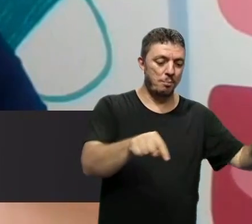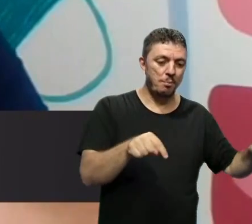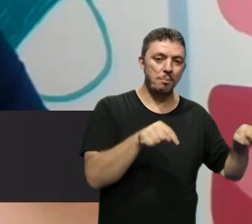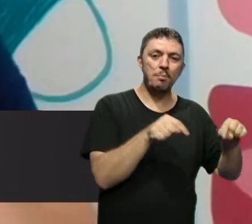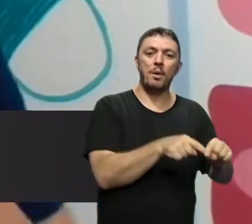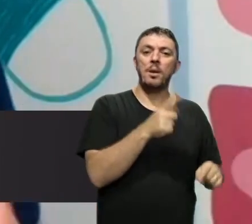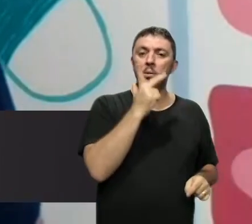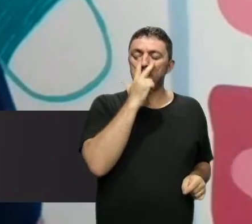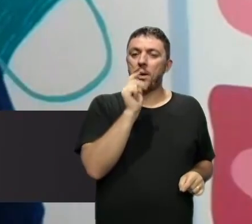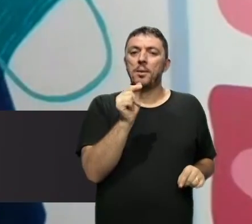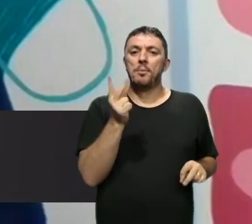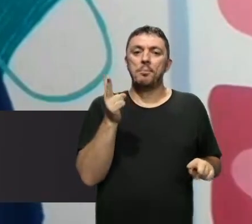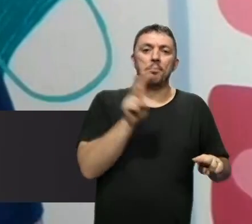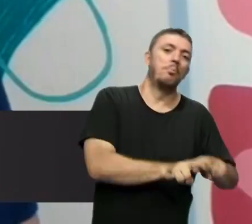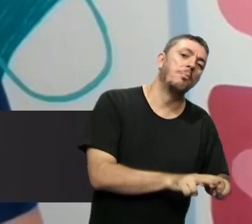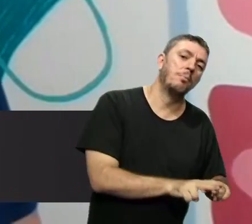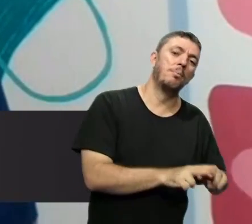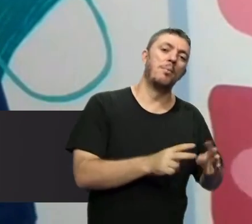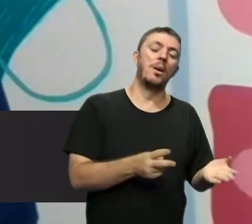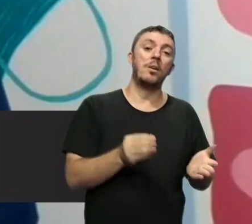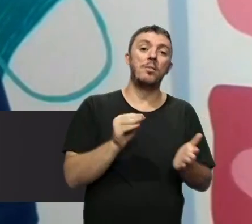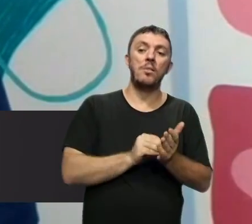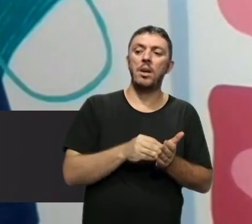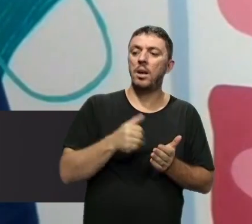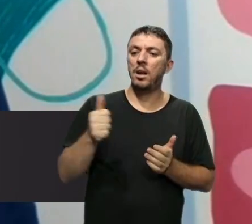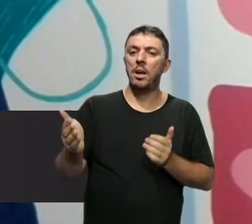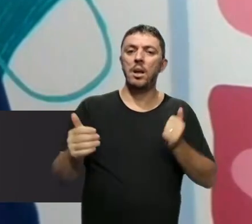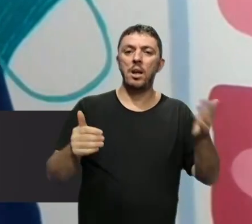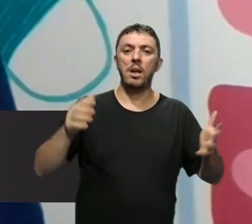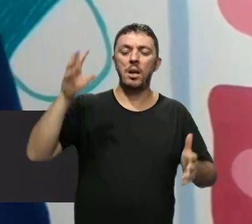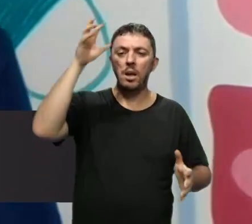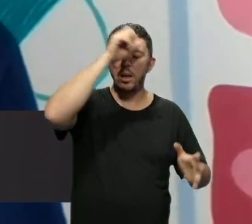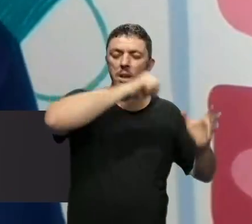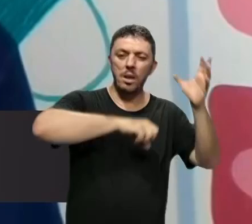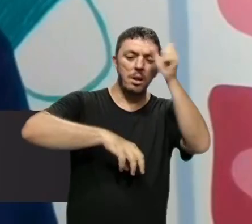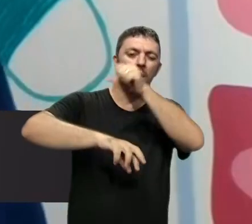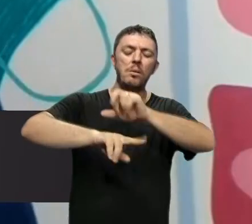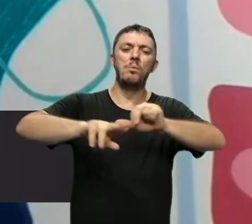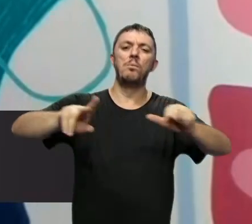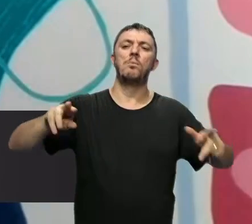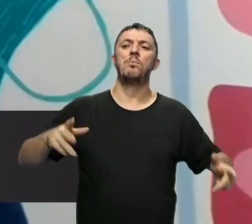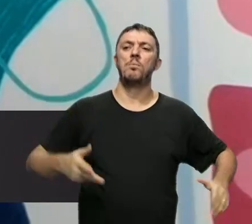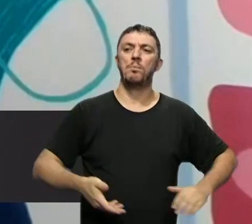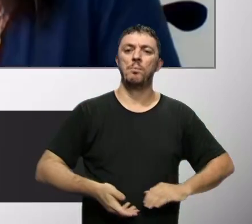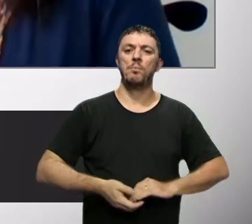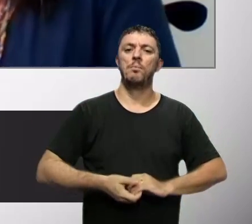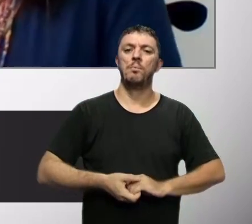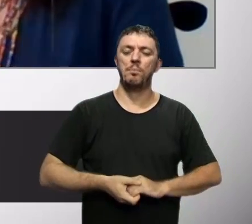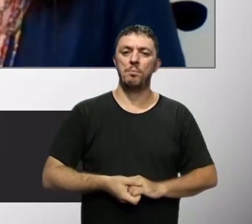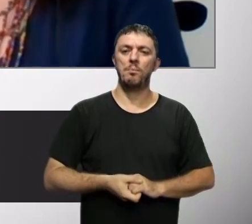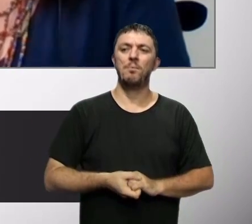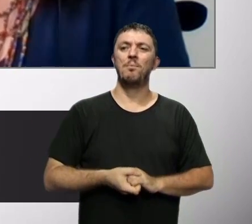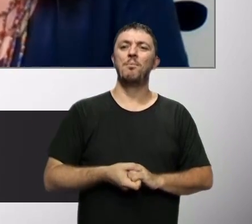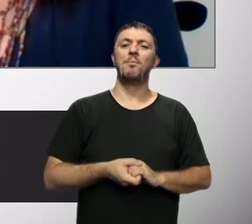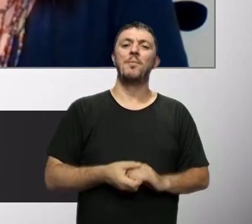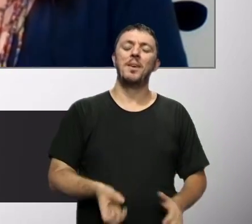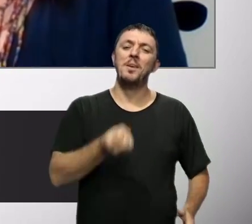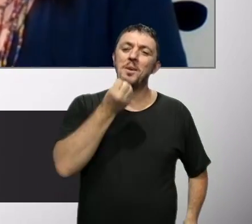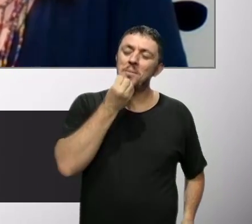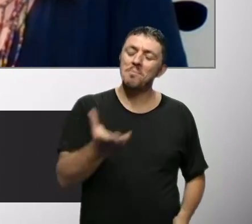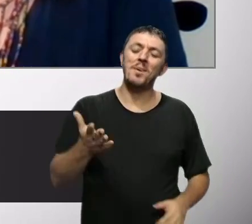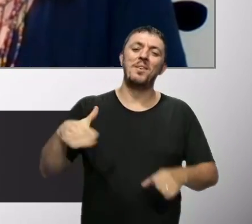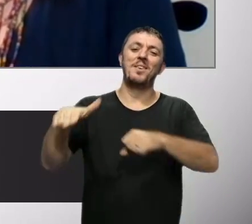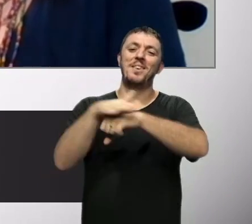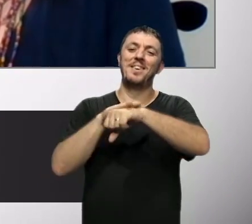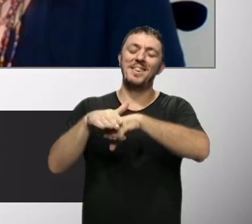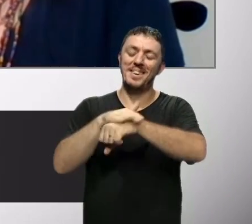a gente tá tirando muito dessa oportunidade de experiência das crianças. Foi muito gostoso